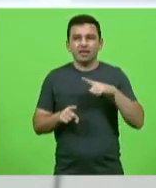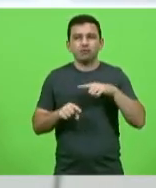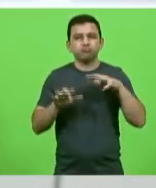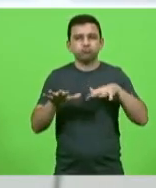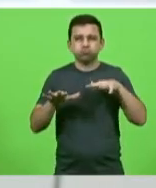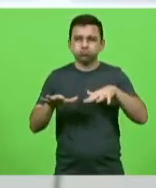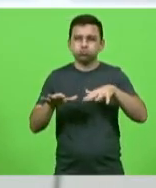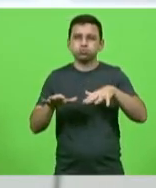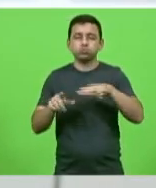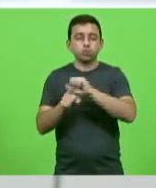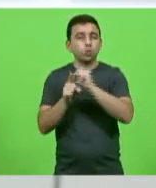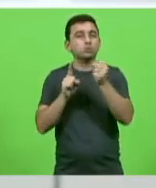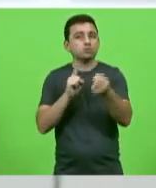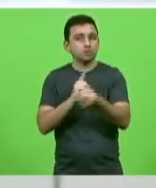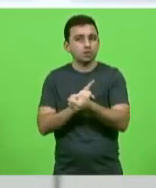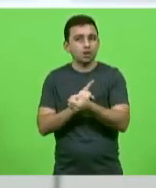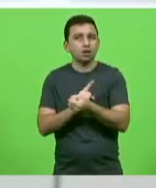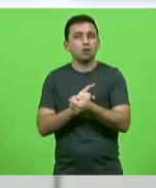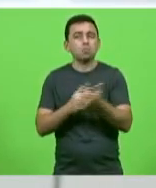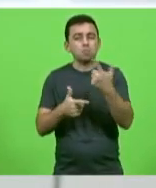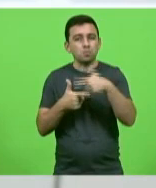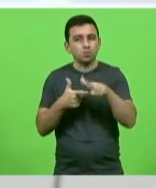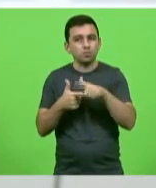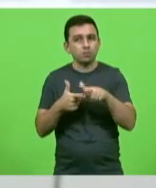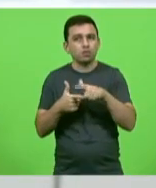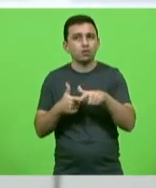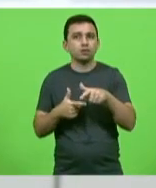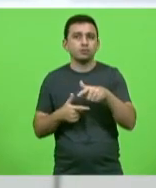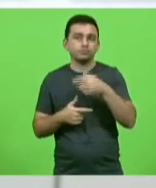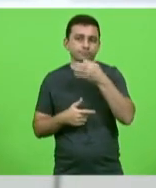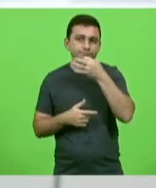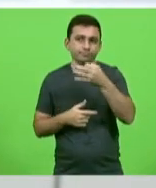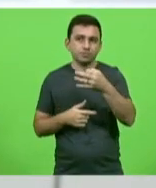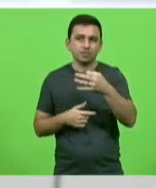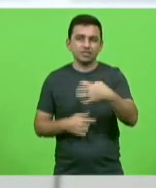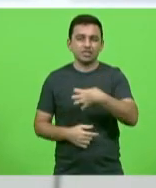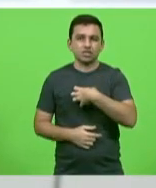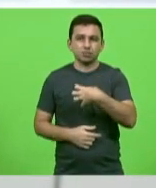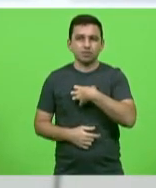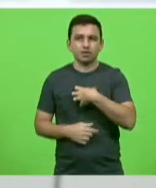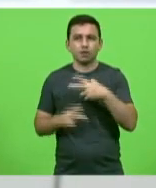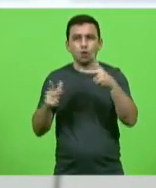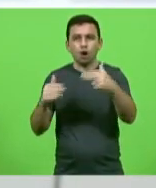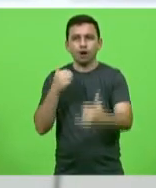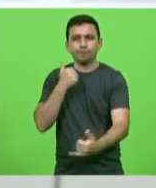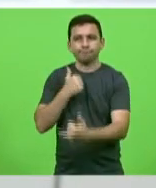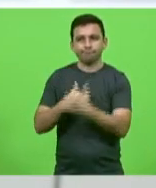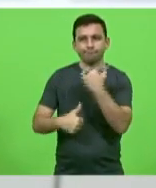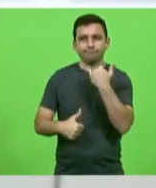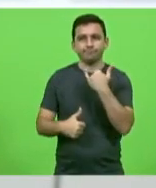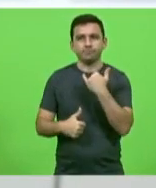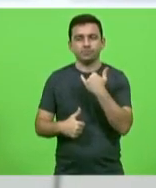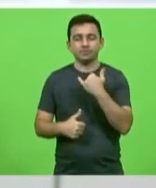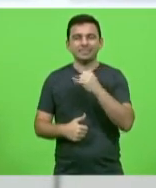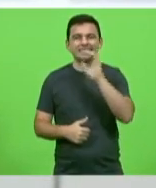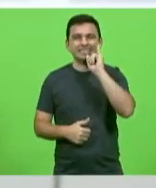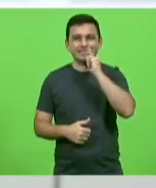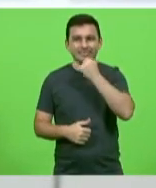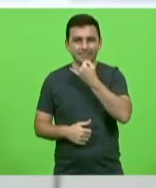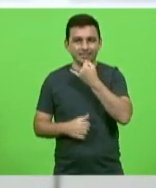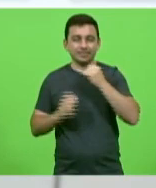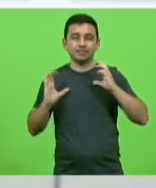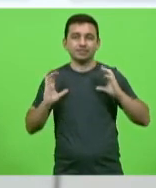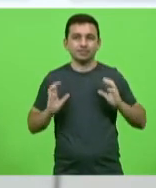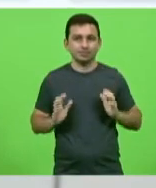adversas e amargas comentadas pelo sentimento de traição e de decepção dos